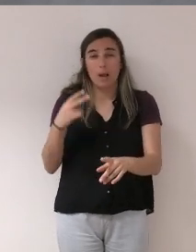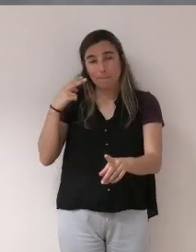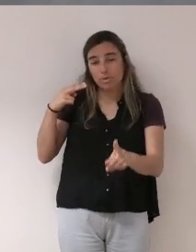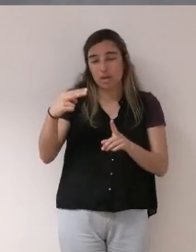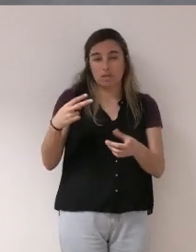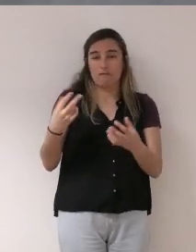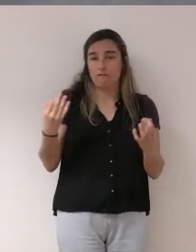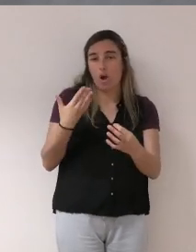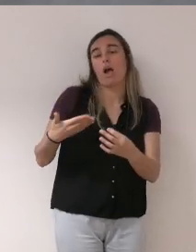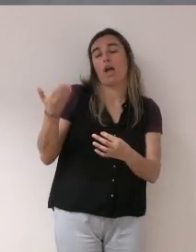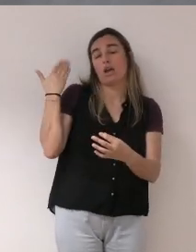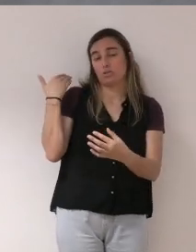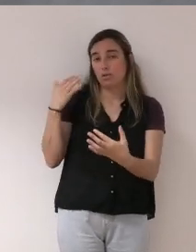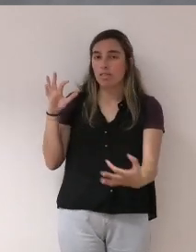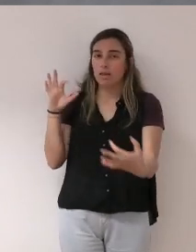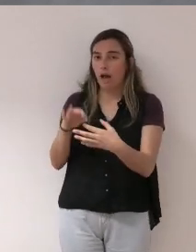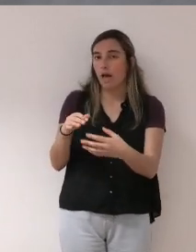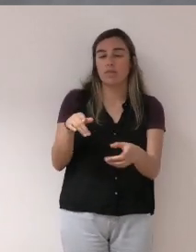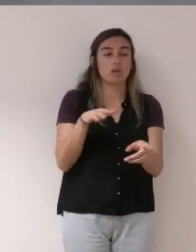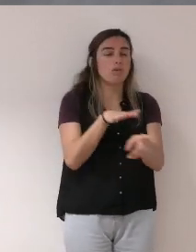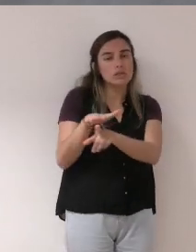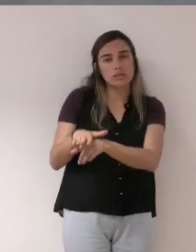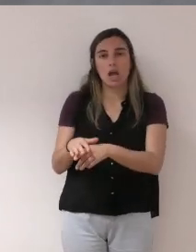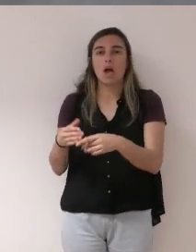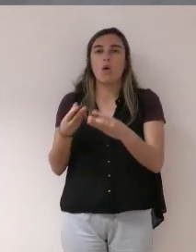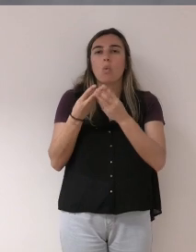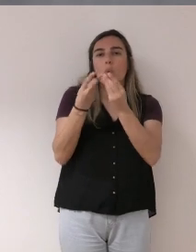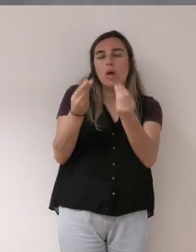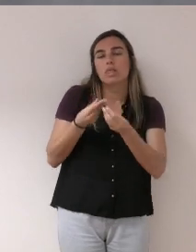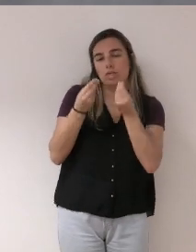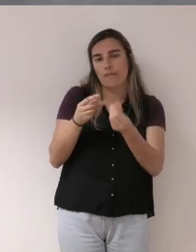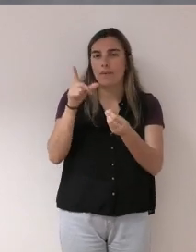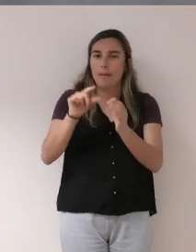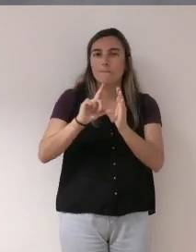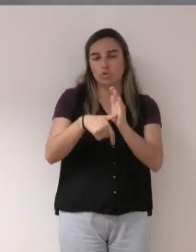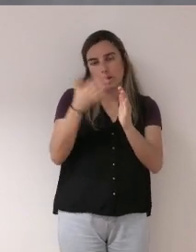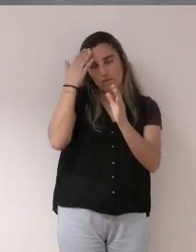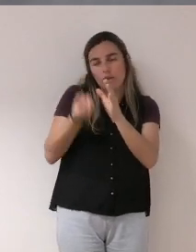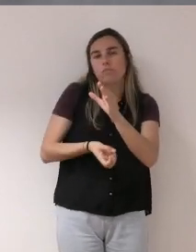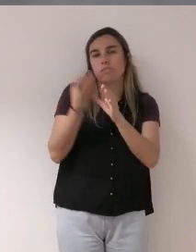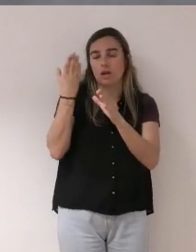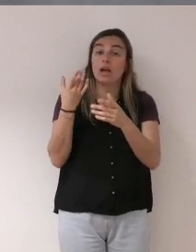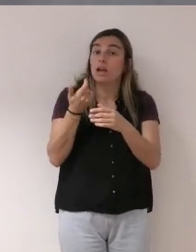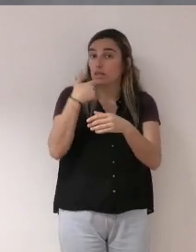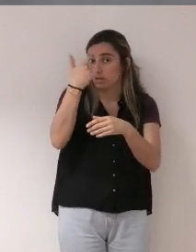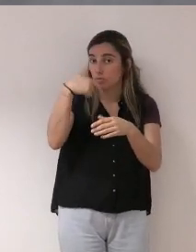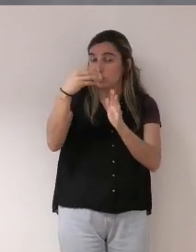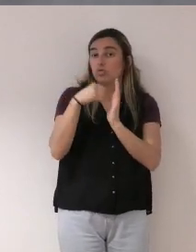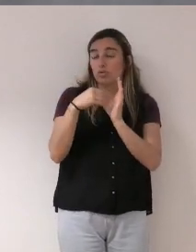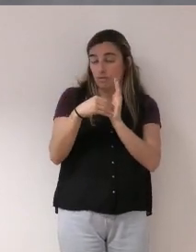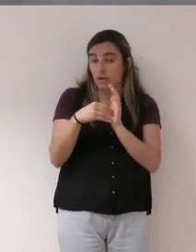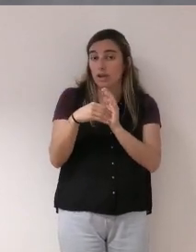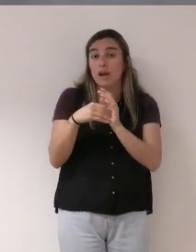Retrospectivamente, e sem pôr em causa de todo a qualidade e os projetos criativos dos autores que viveram durante